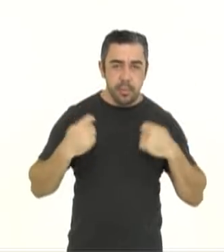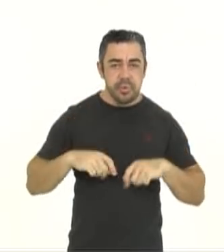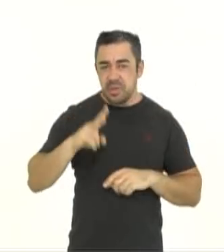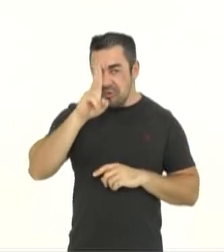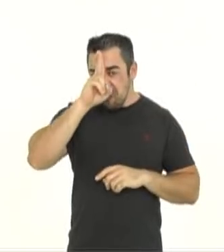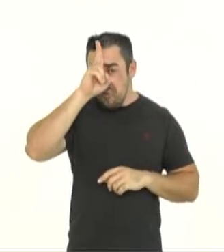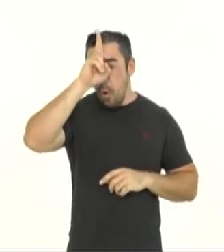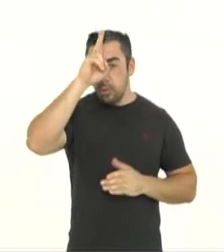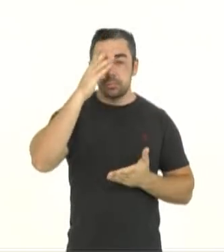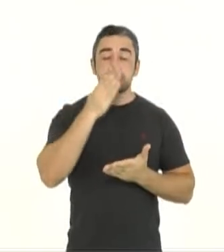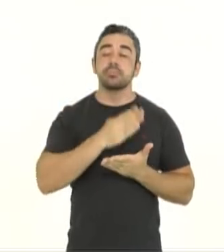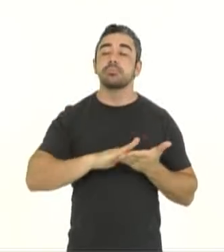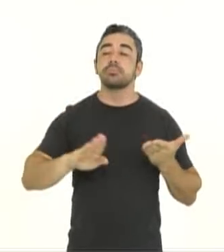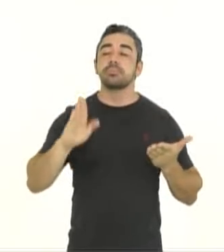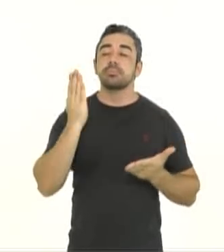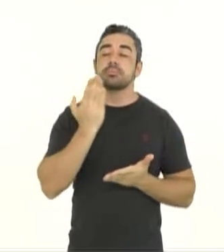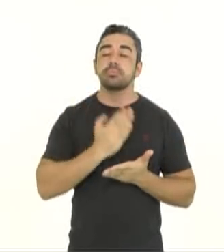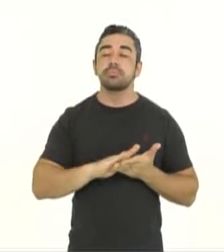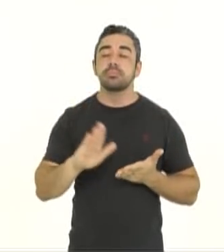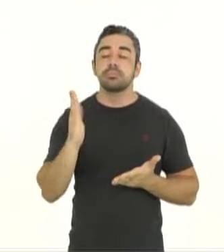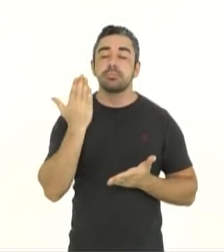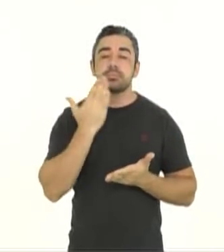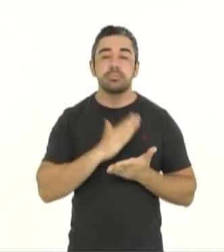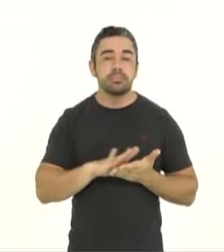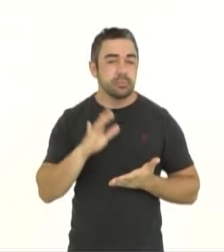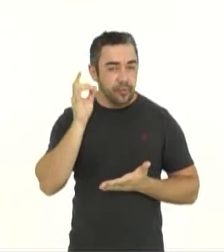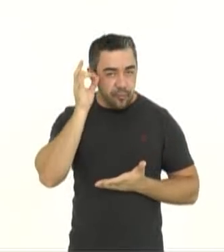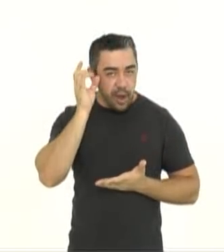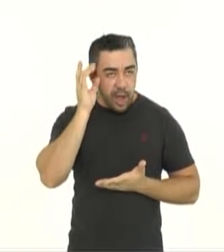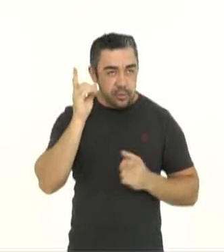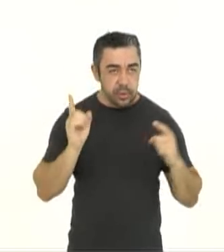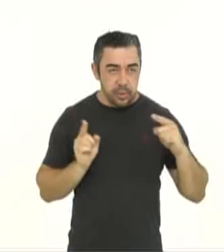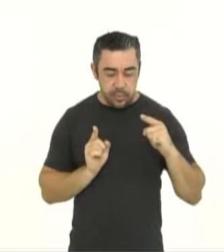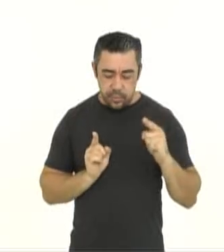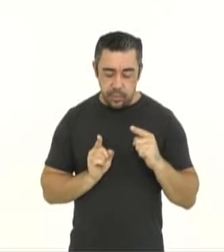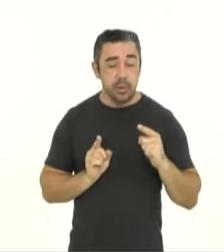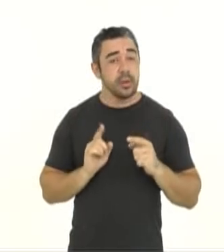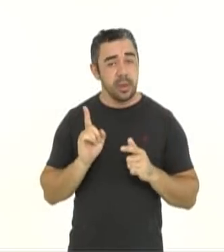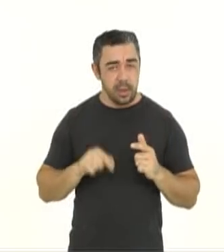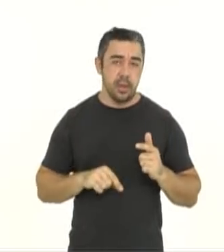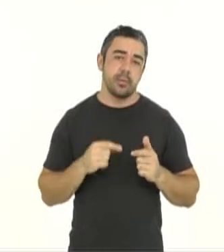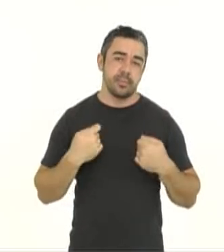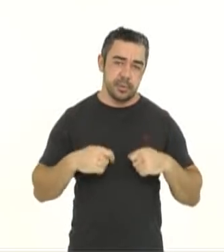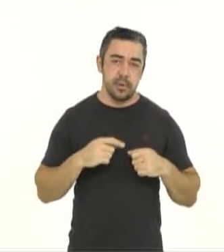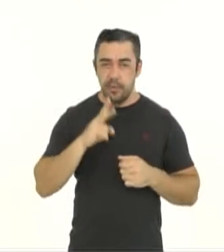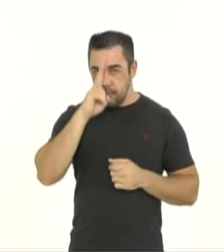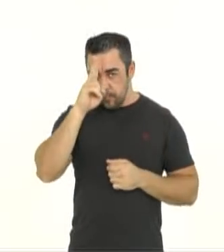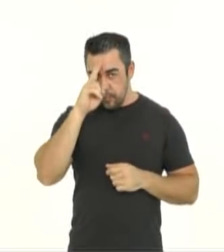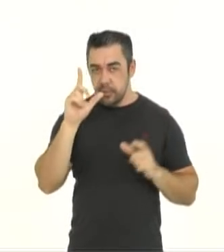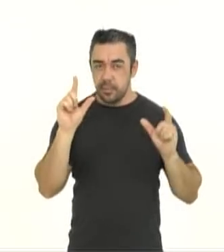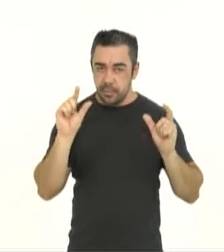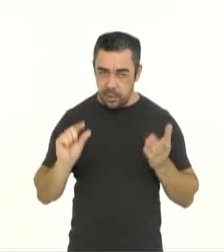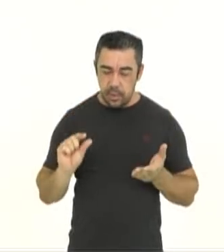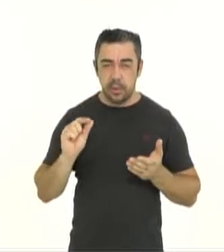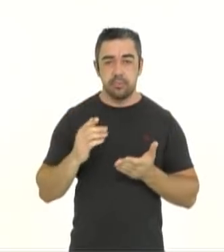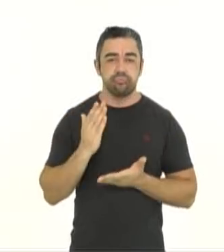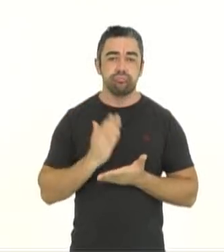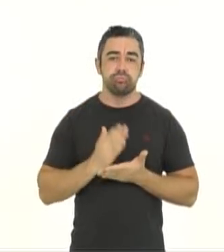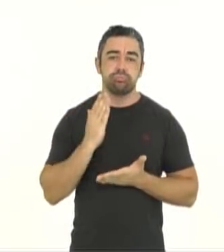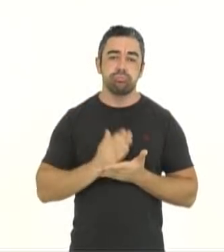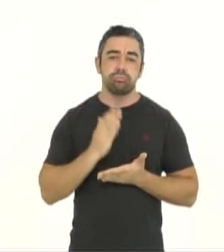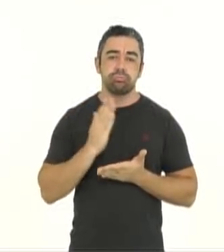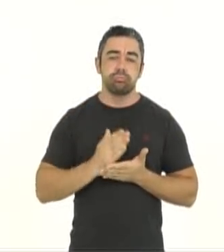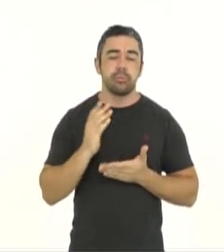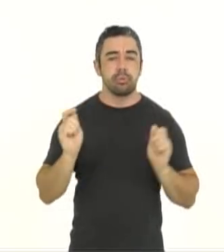uma força no cabo da faca tão grande. Ou seja, uma área pequena vai fazer com que a gente aplique uma força pequena, resultando